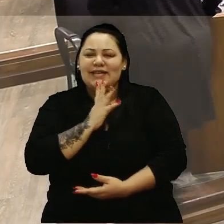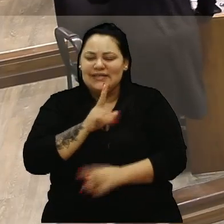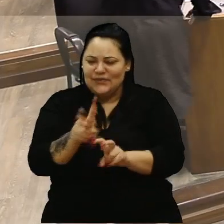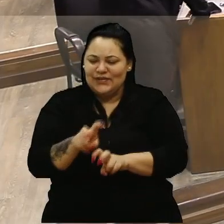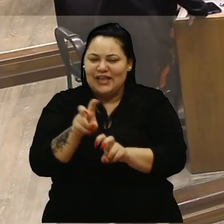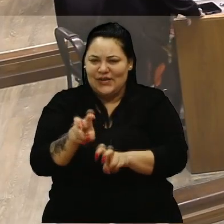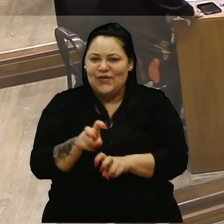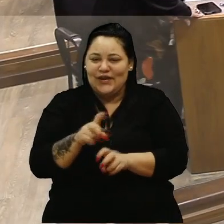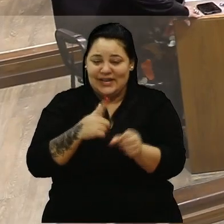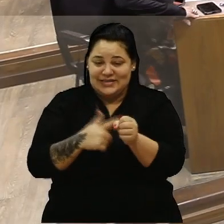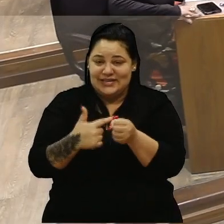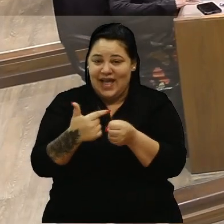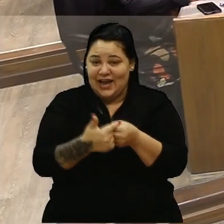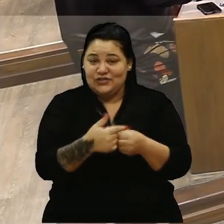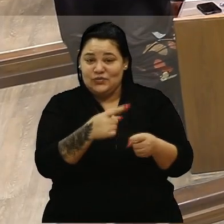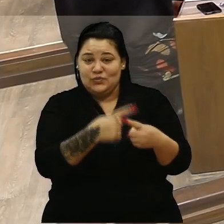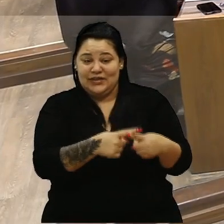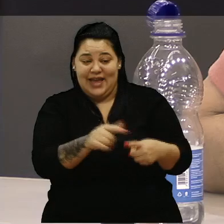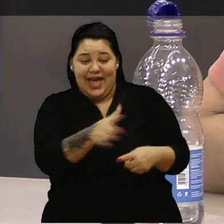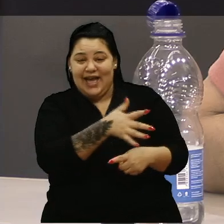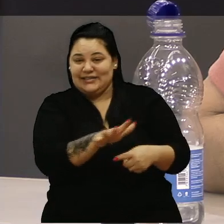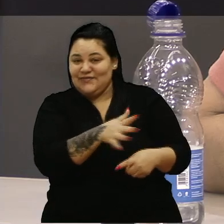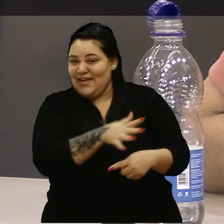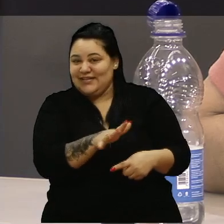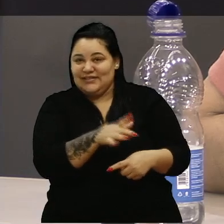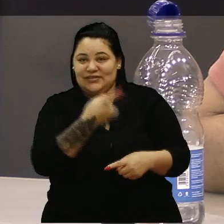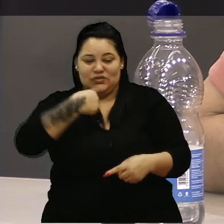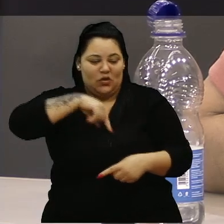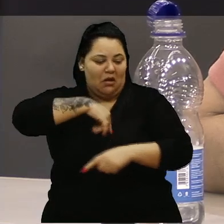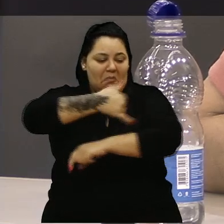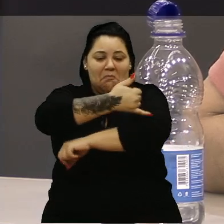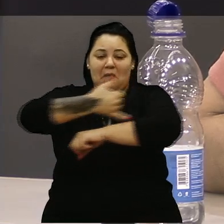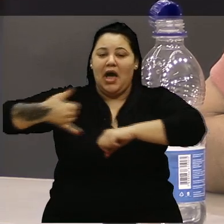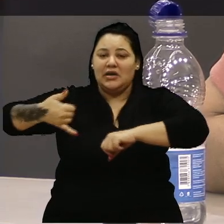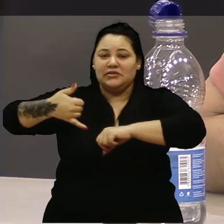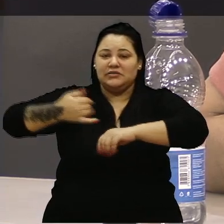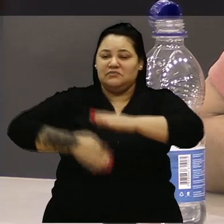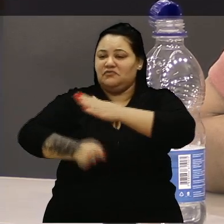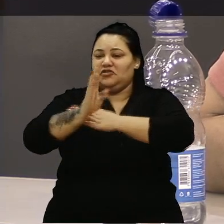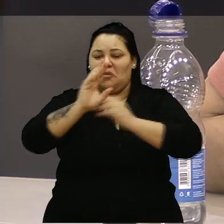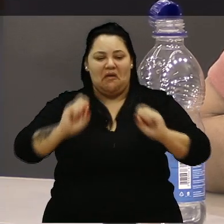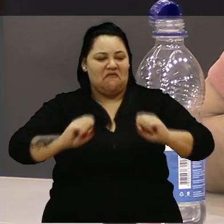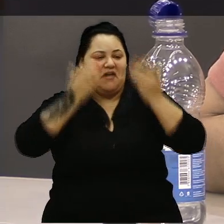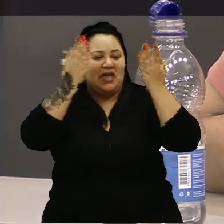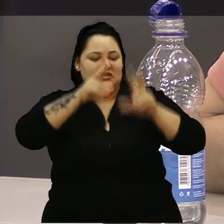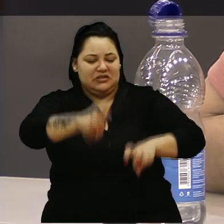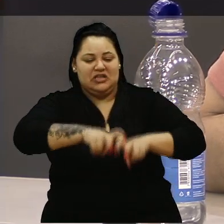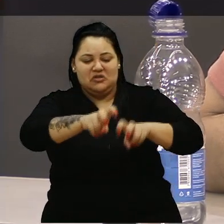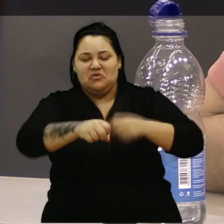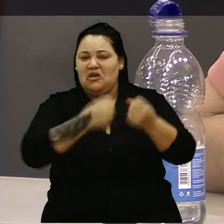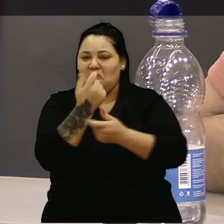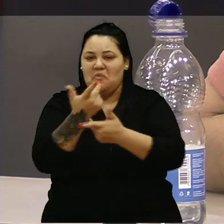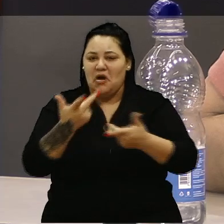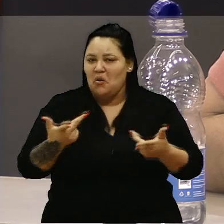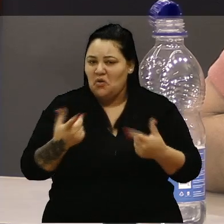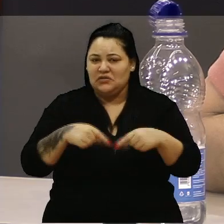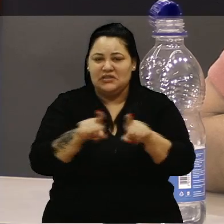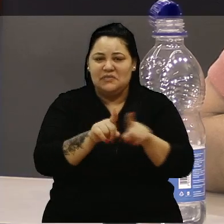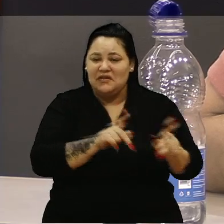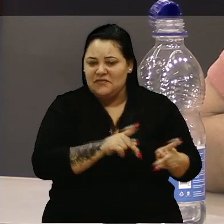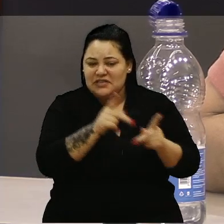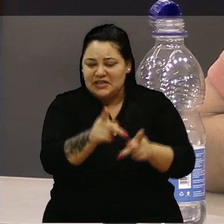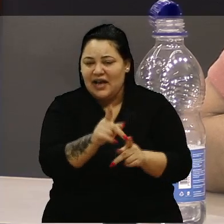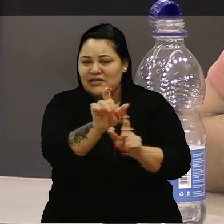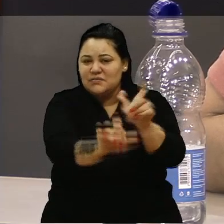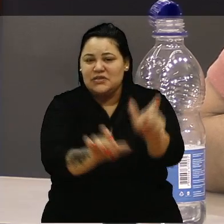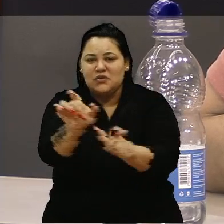muitas vezes a gente passa, né, para ir a alguma festa do interior, para ir visitar alguma pessoa,